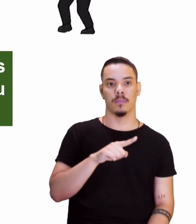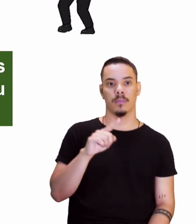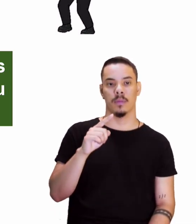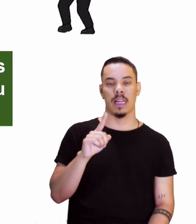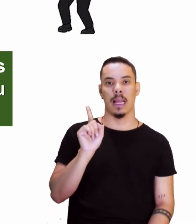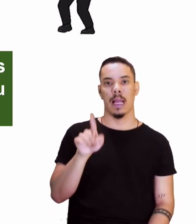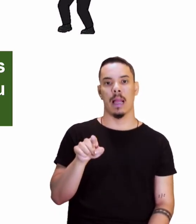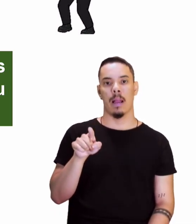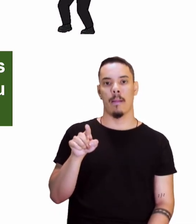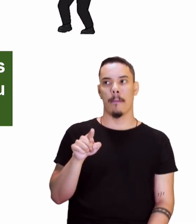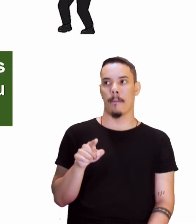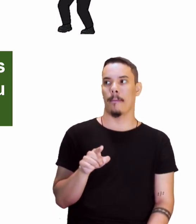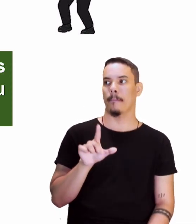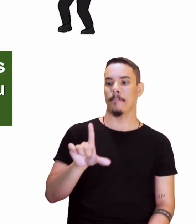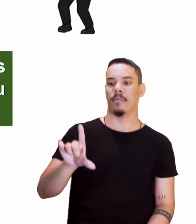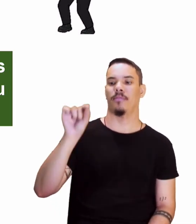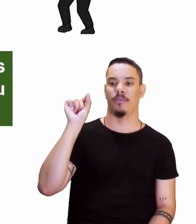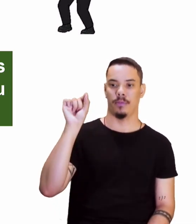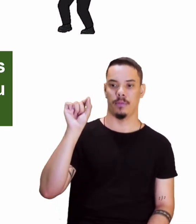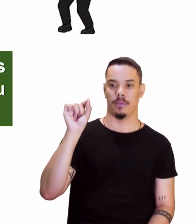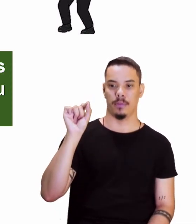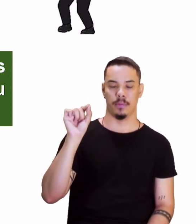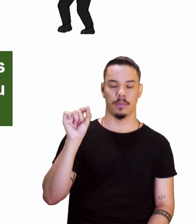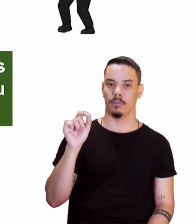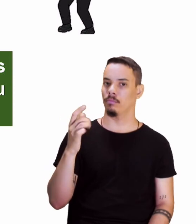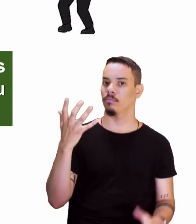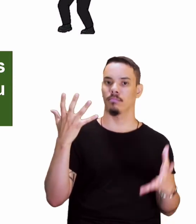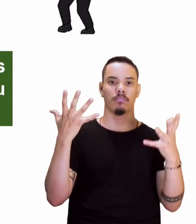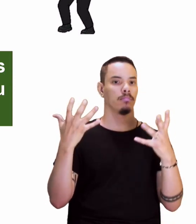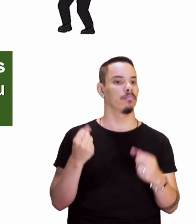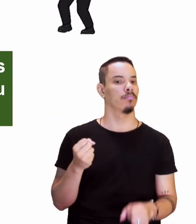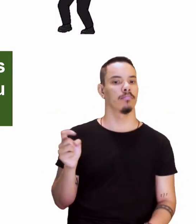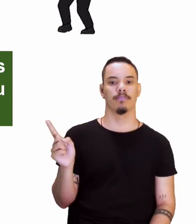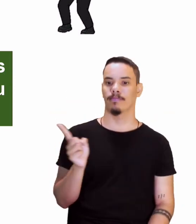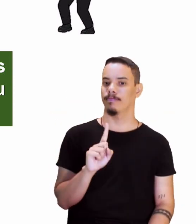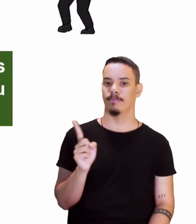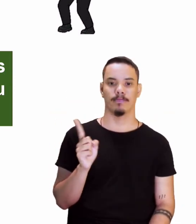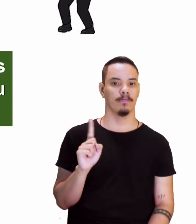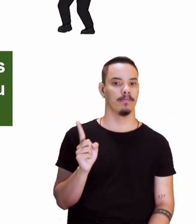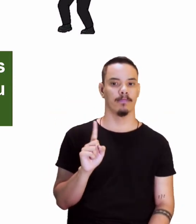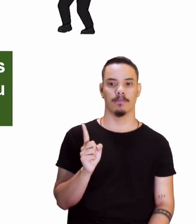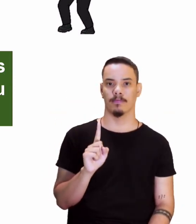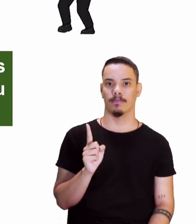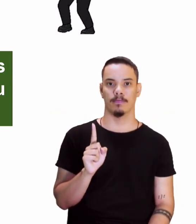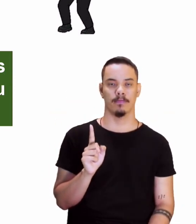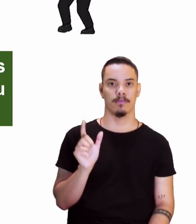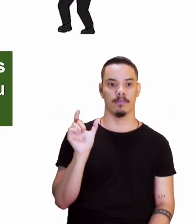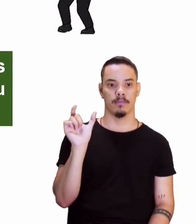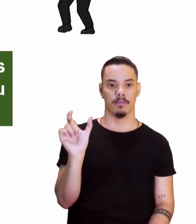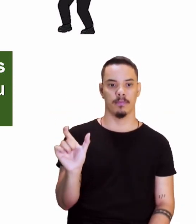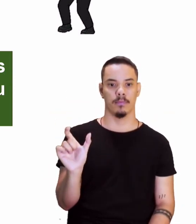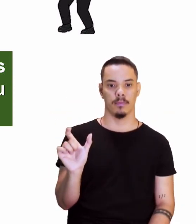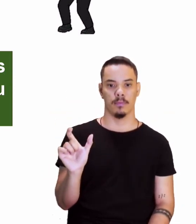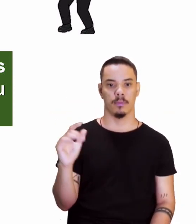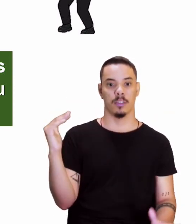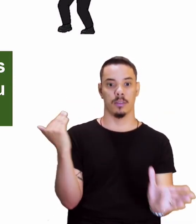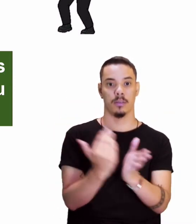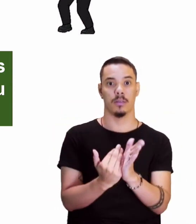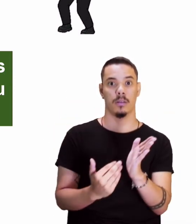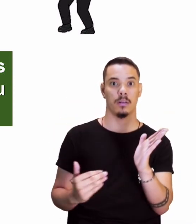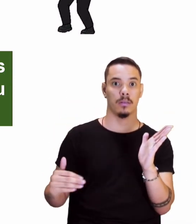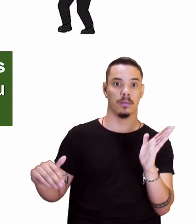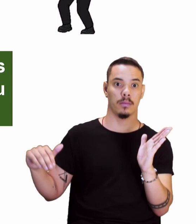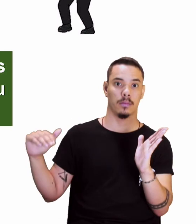preferir. Ele não aceita, amadinho, a palavra de intensidade,